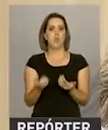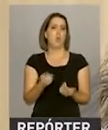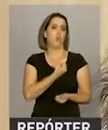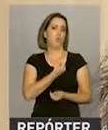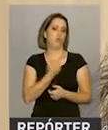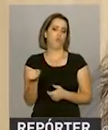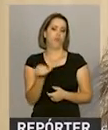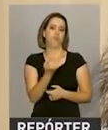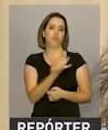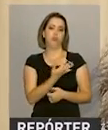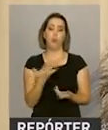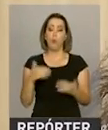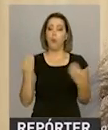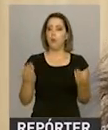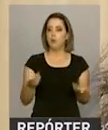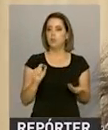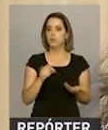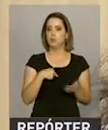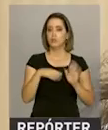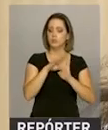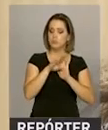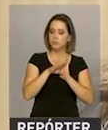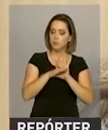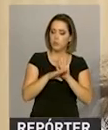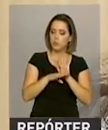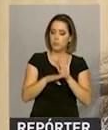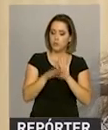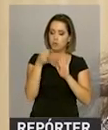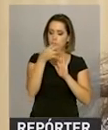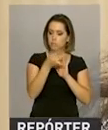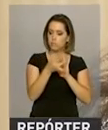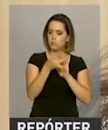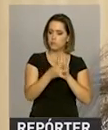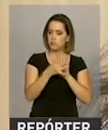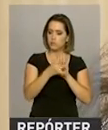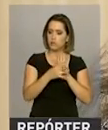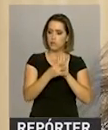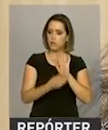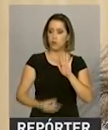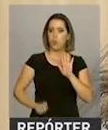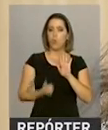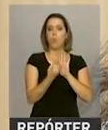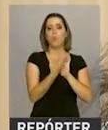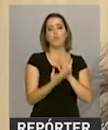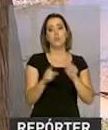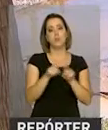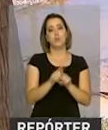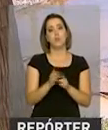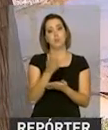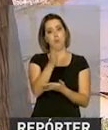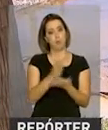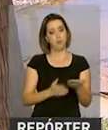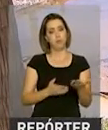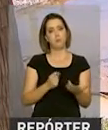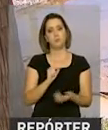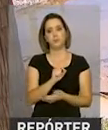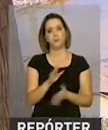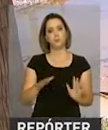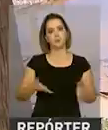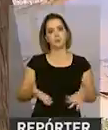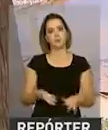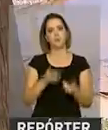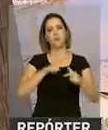quantidade. Então é feita uma planilha com os custos e aí cada família tem uma cota. Incentivar